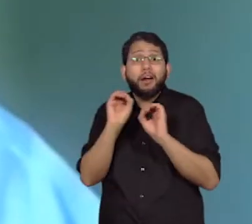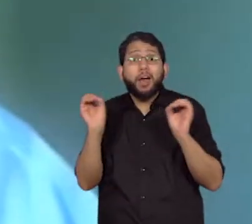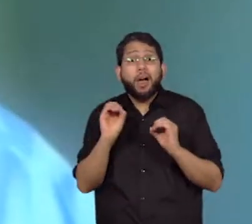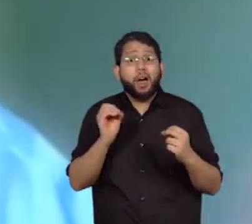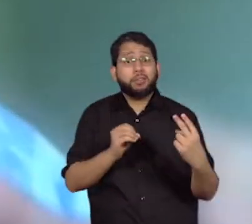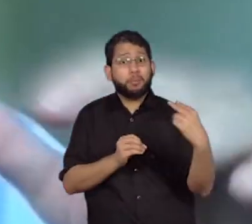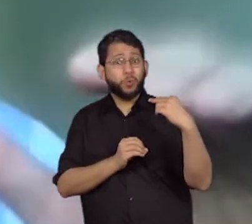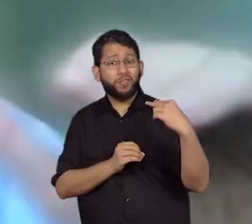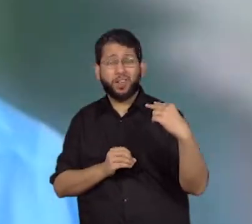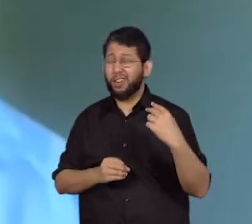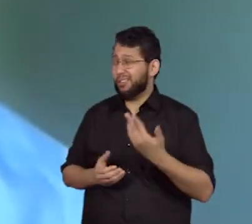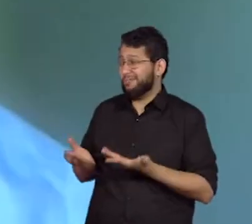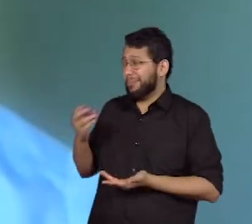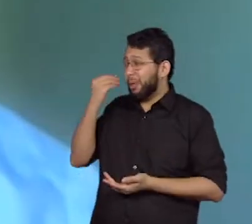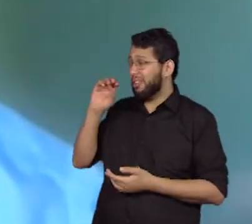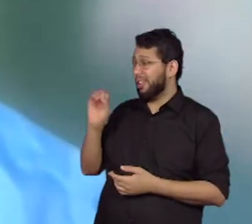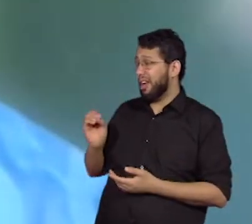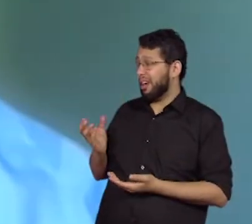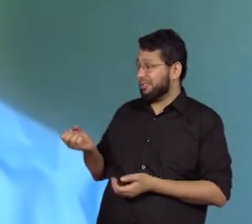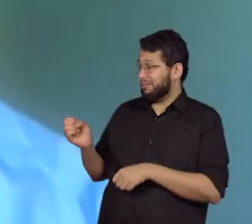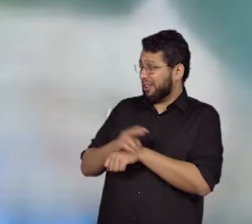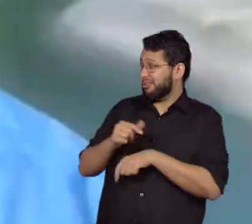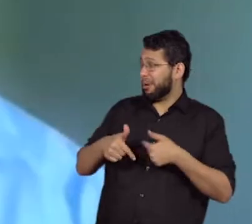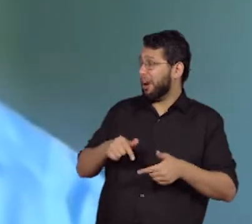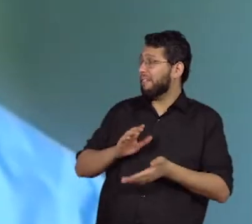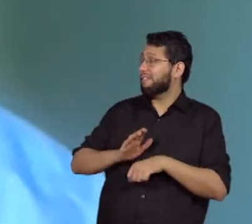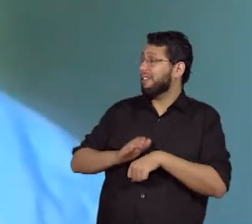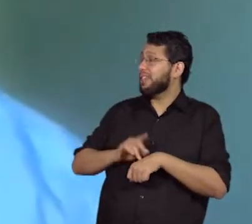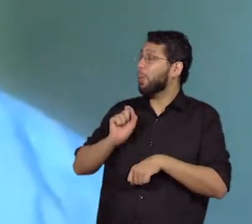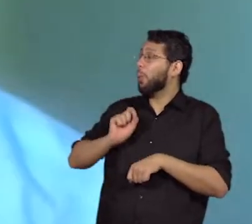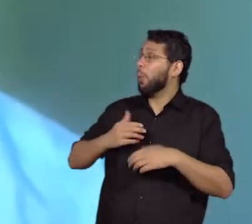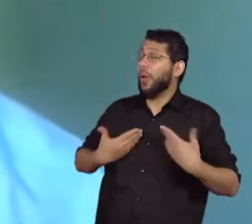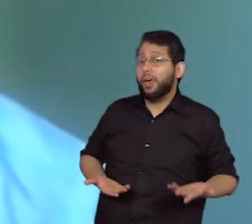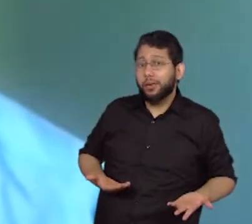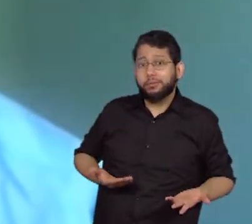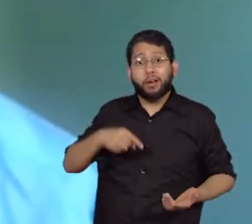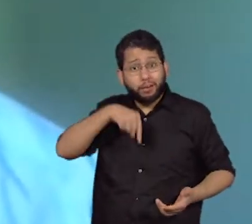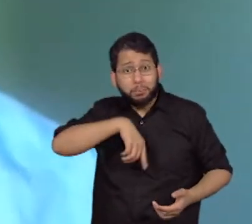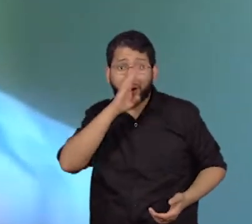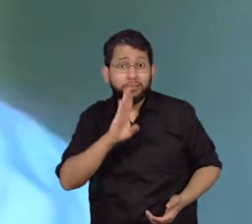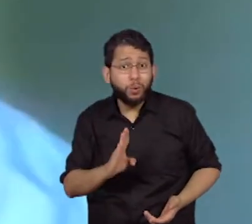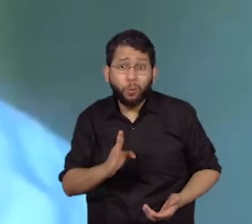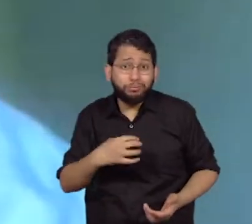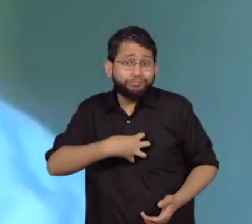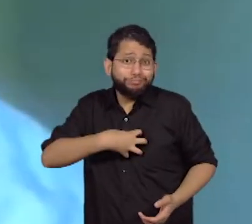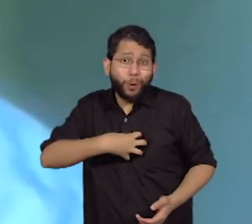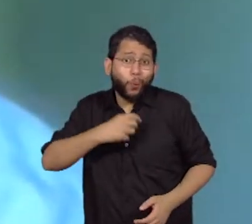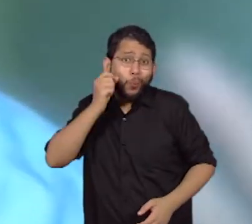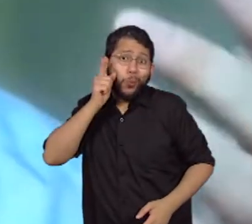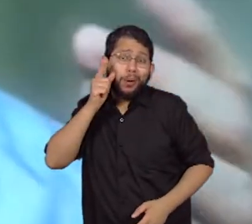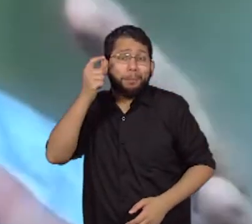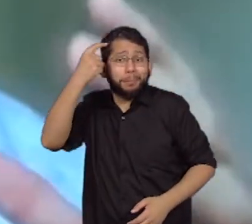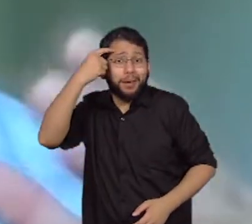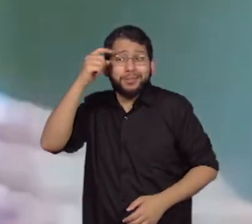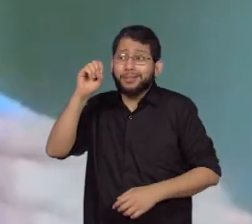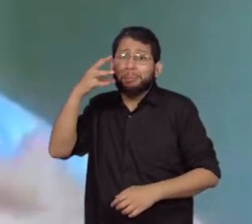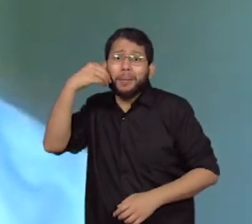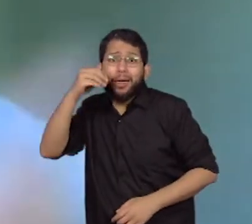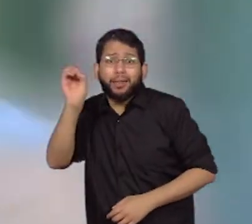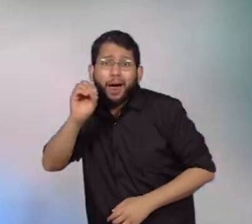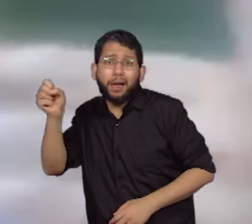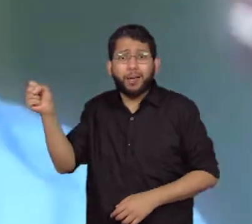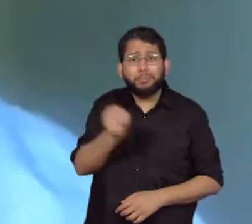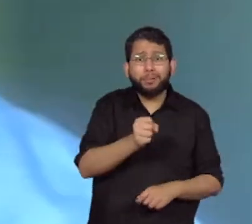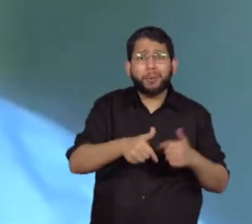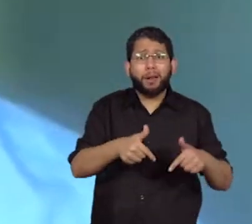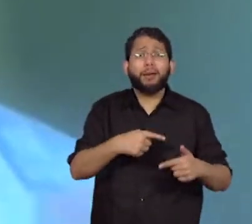que no Brasil, particularmente, quando você não tem experiência, é difícil entrar no mercado. E aí eu acho que a melhor maneira de mostrar isso é